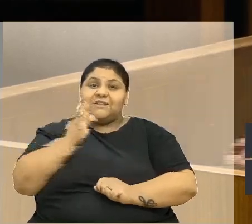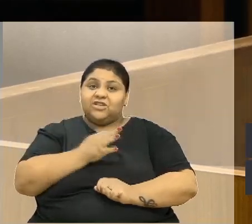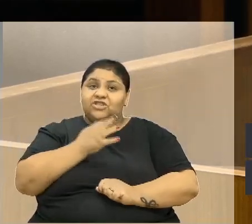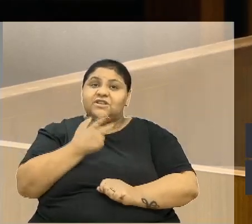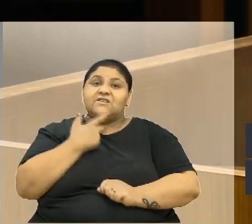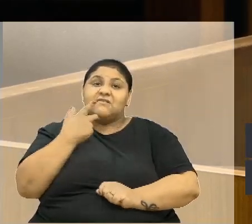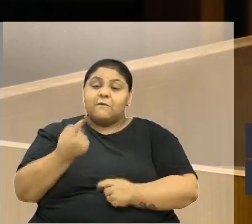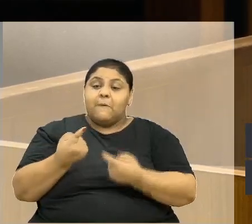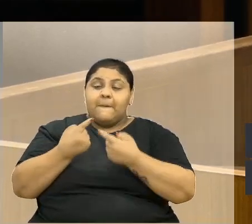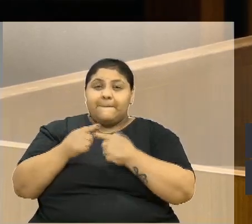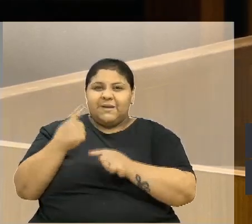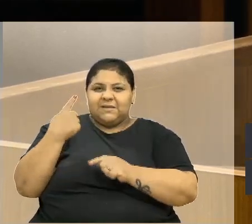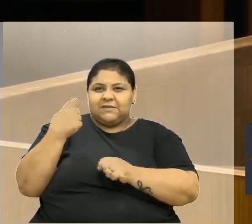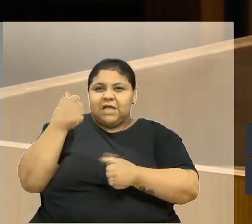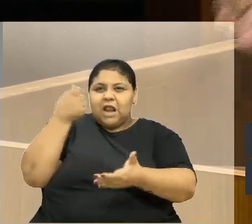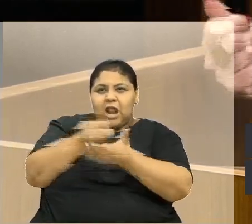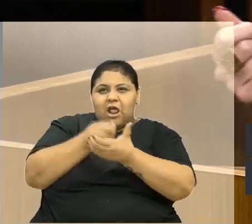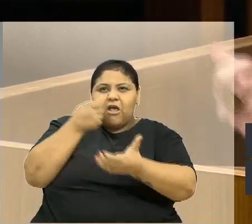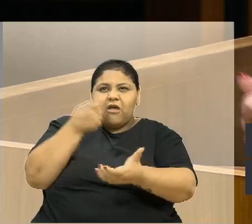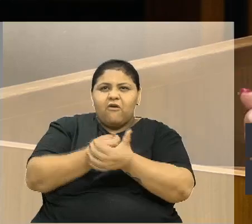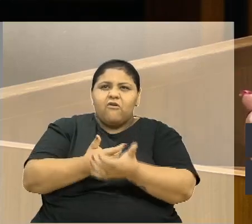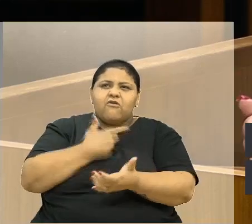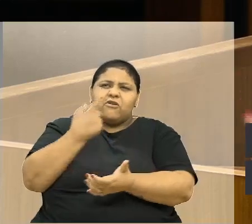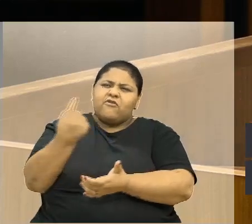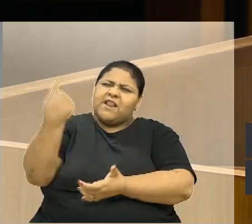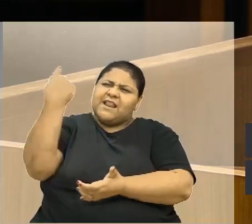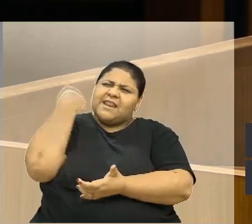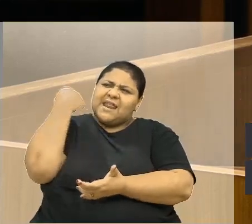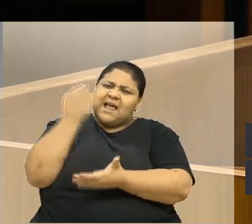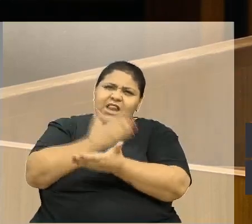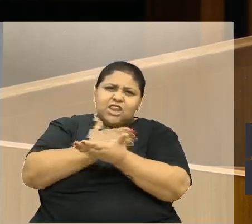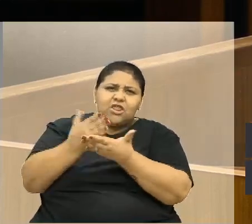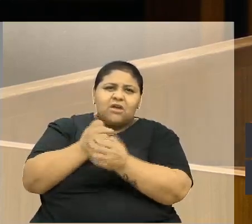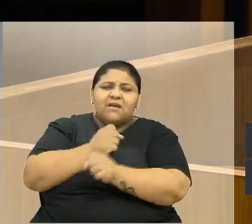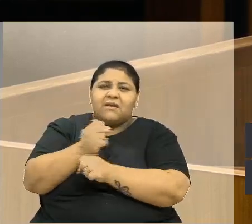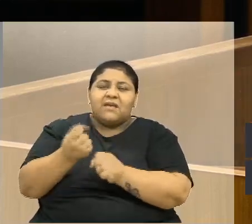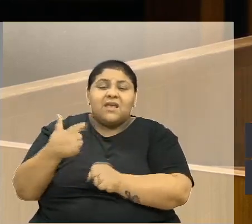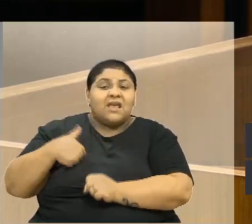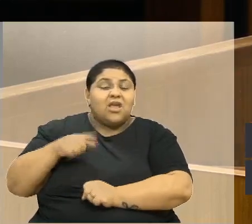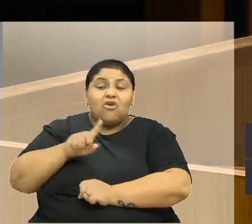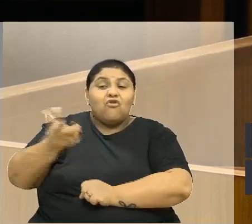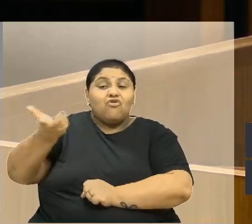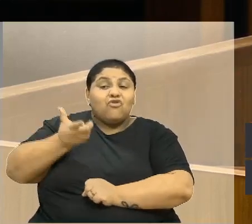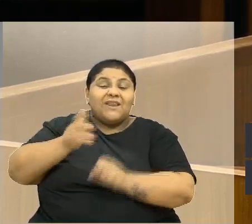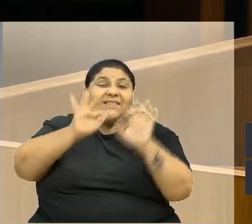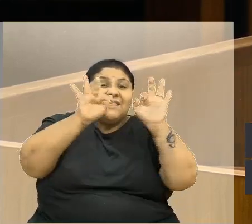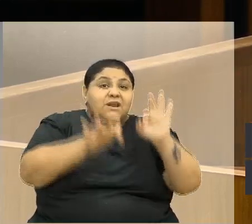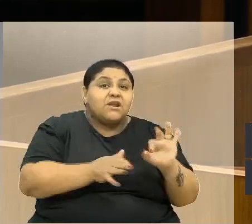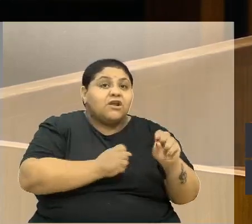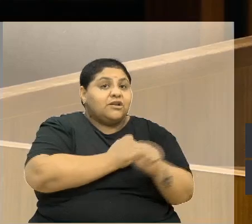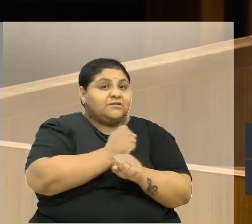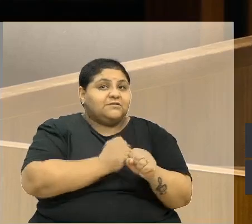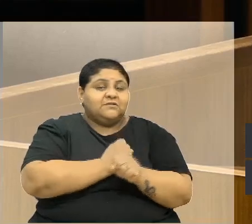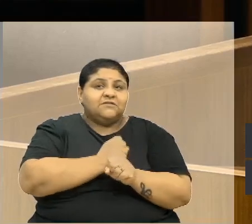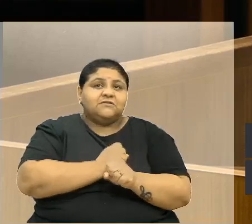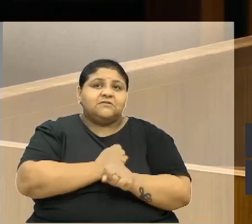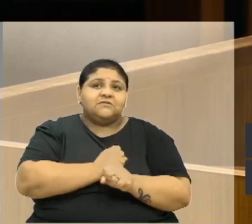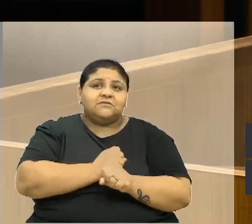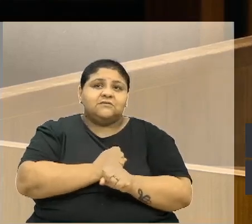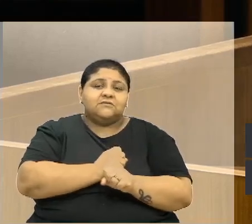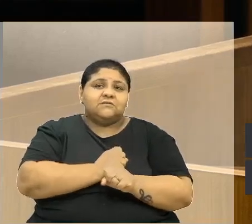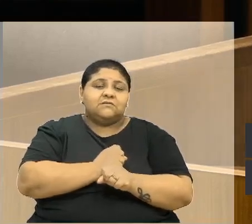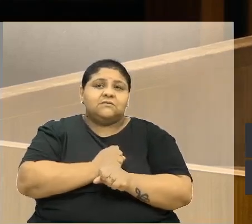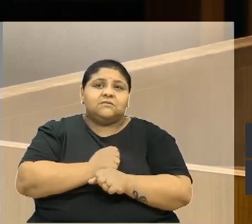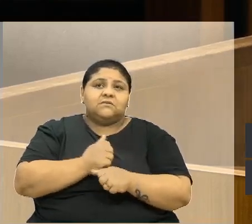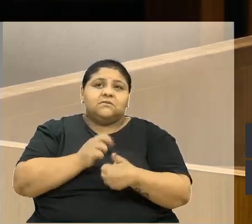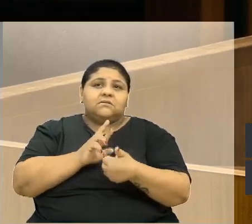uma das minhas lutas, que eu falei desde o início desse ano, que eu não queria terminar este mandato na Procuradoria